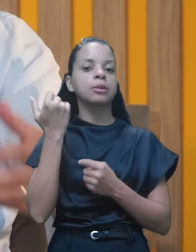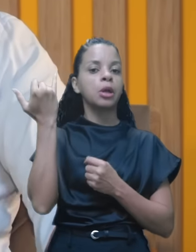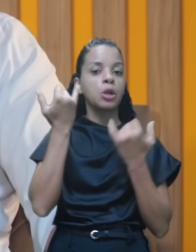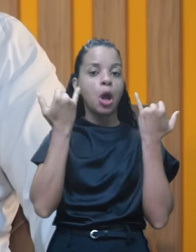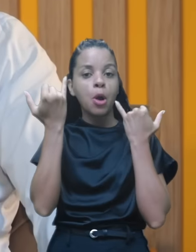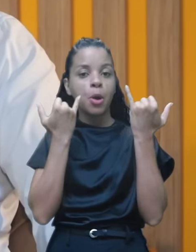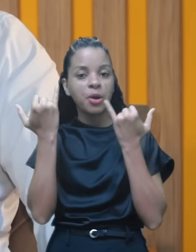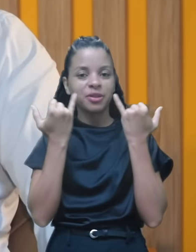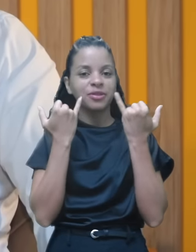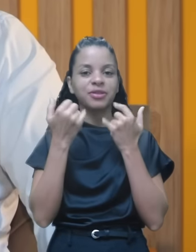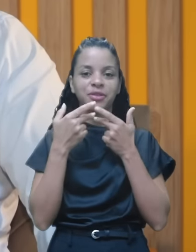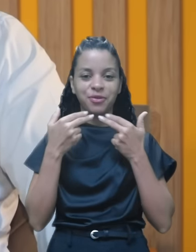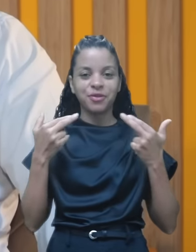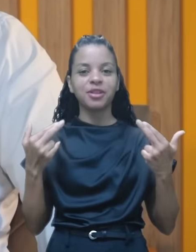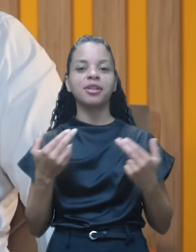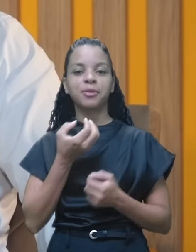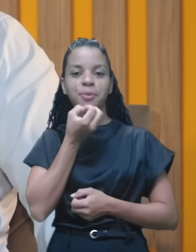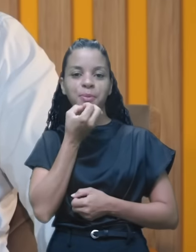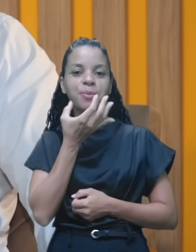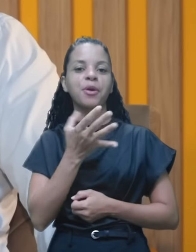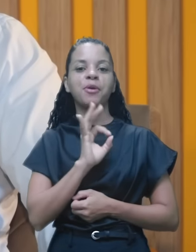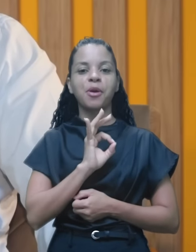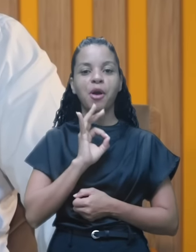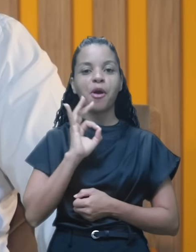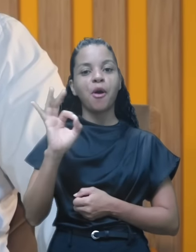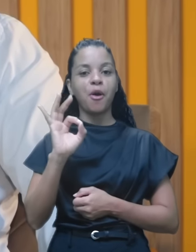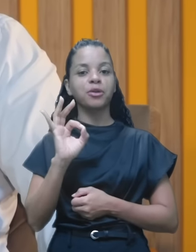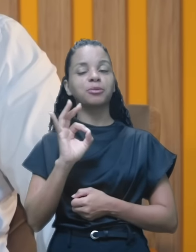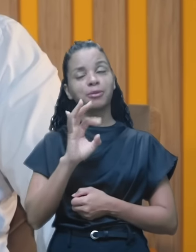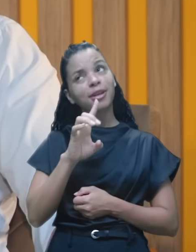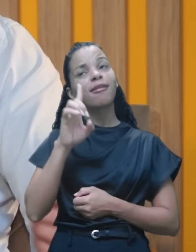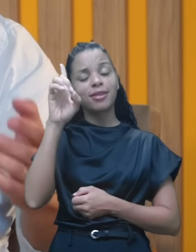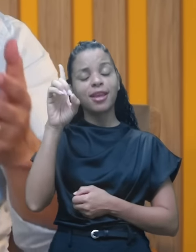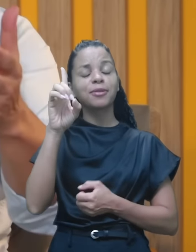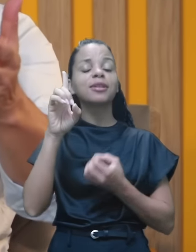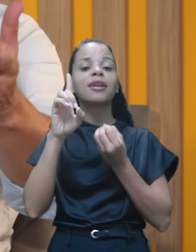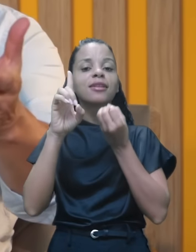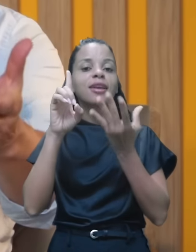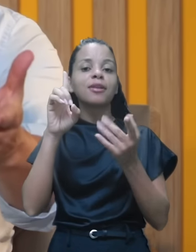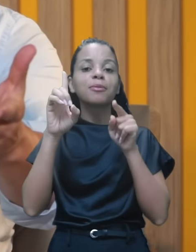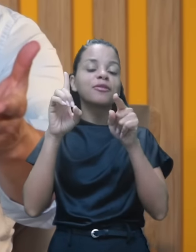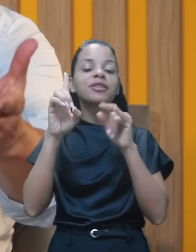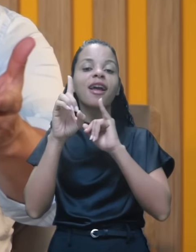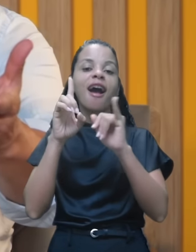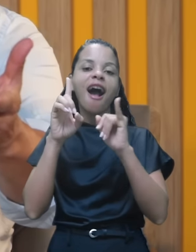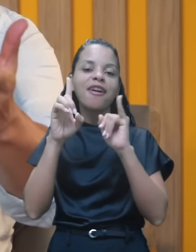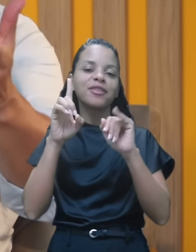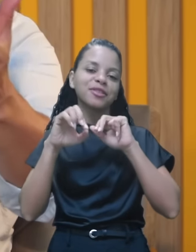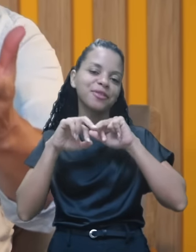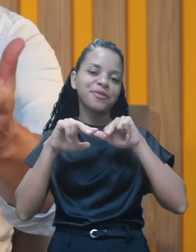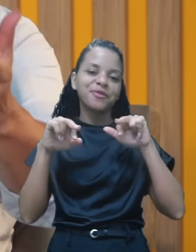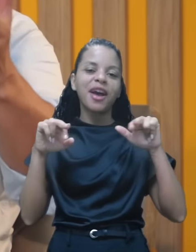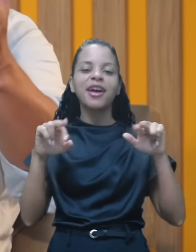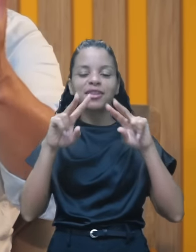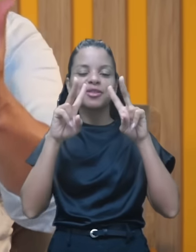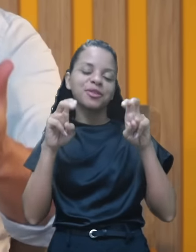gostoso você receber essas informações e essas mensagens que vêm direto do trono do céu, direto aí para a sua casa. Então não